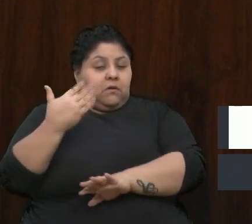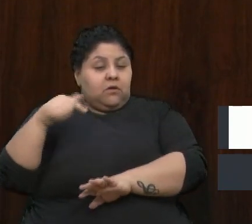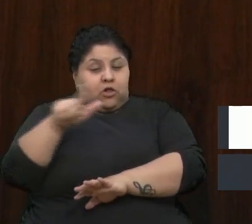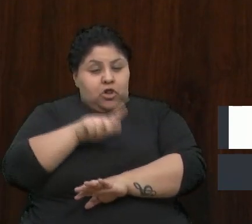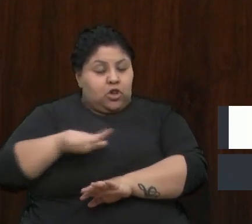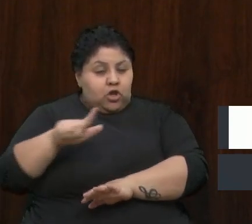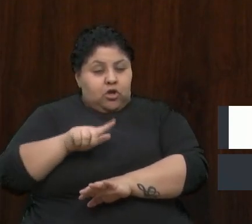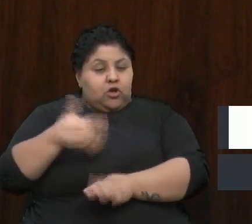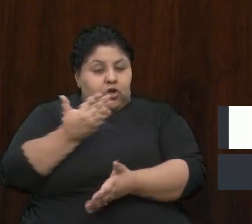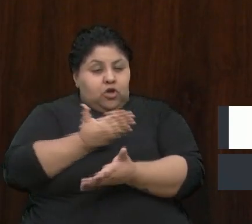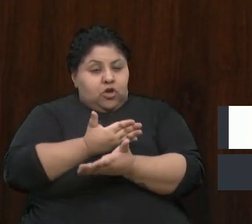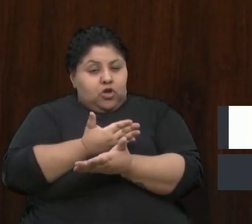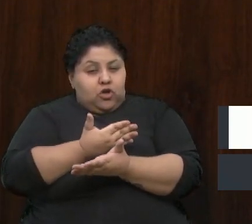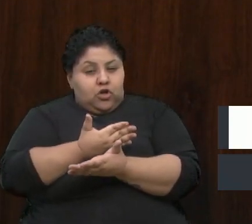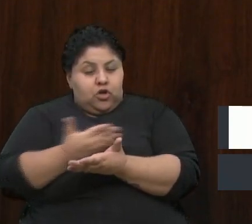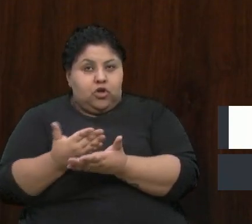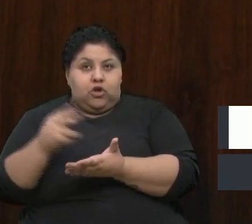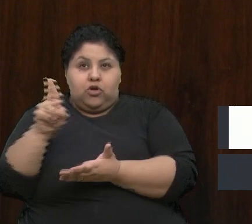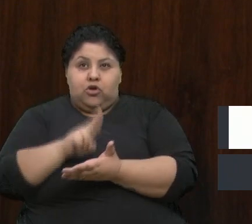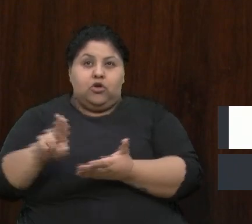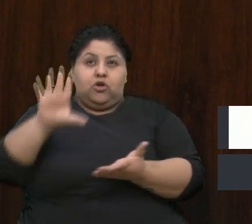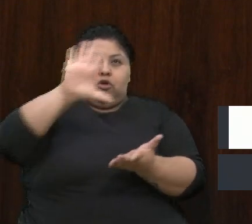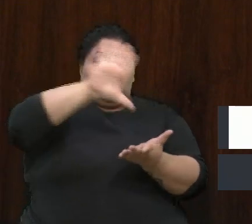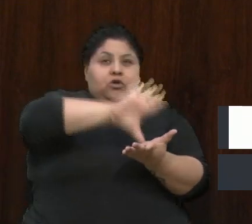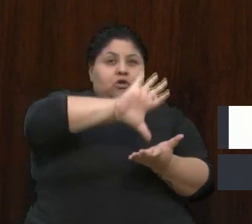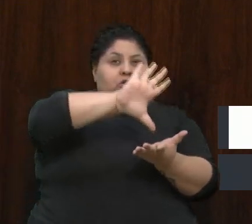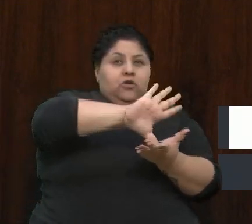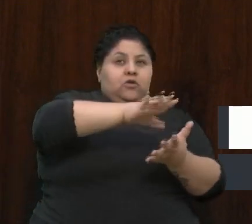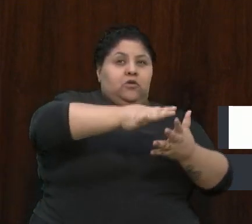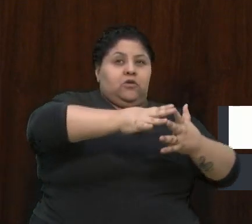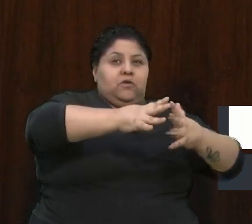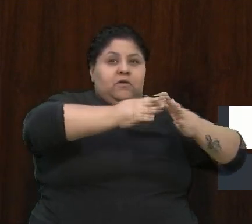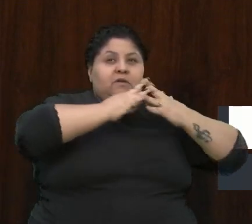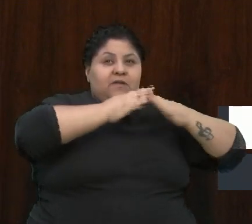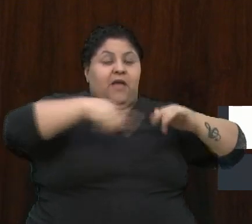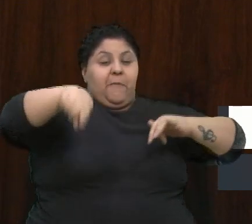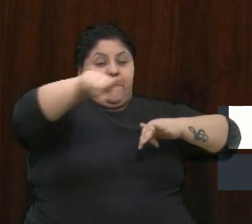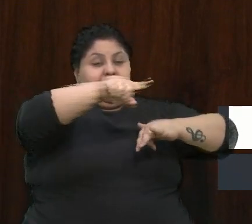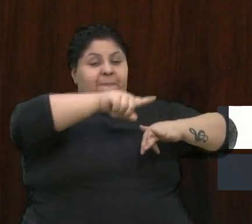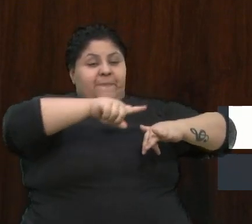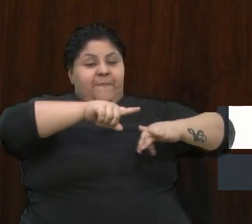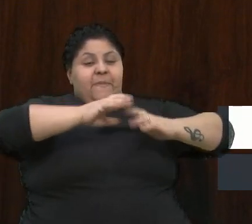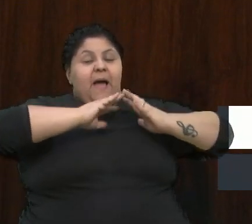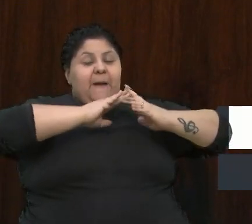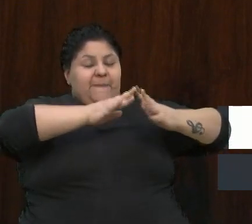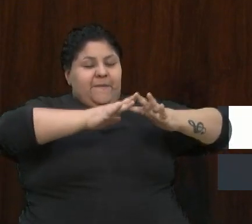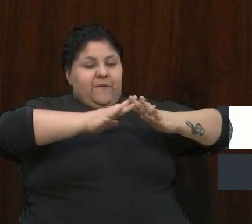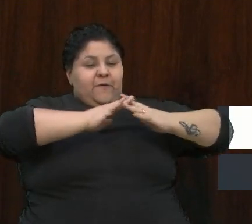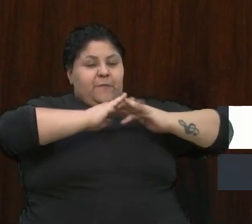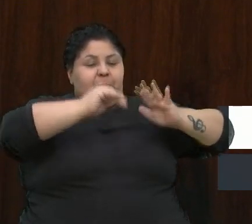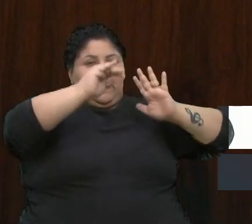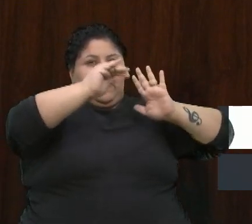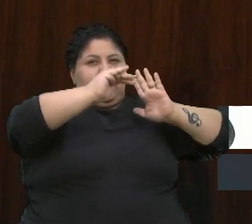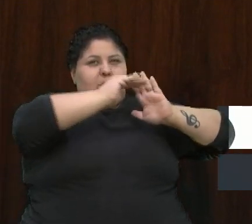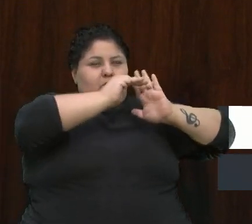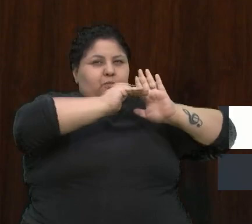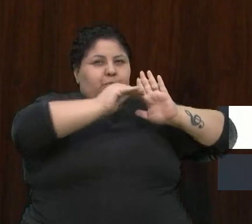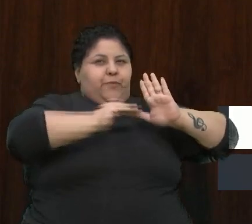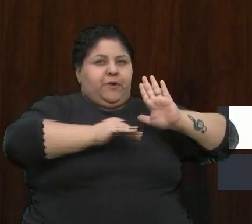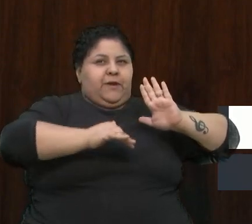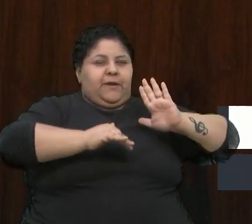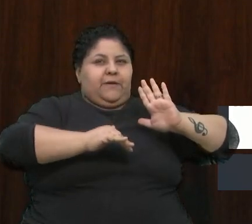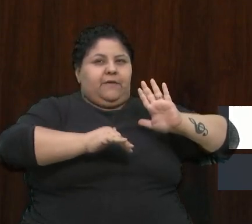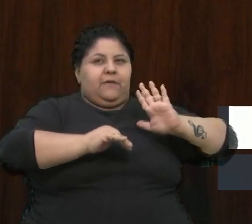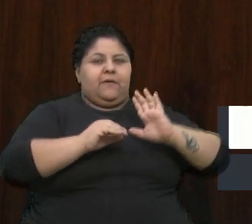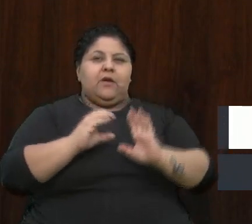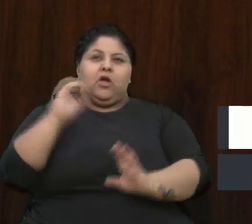tomamos a praça, que a gente fez o movimento Nossa Praça é Rosa, eram 2 objetivos, um do